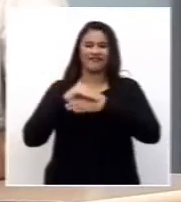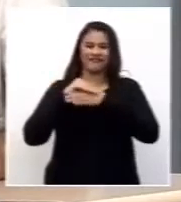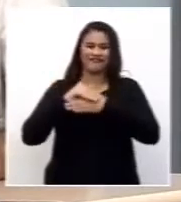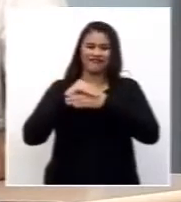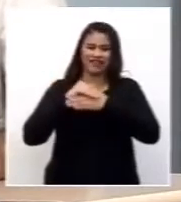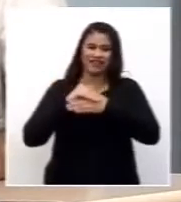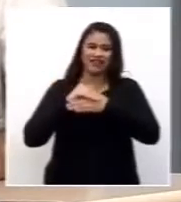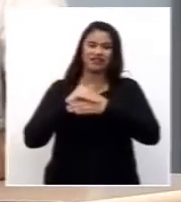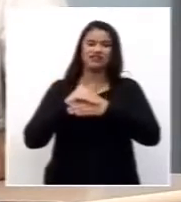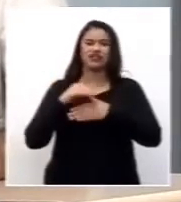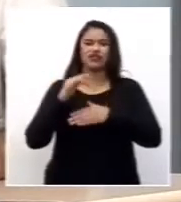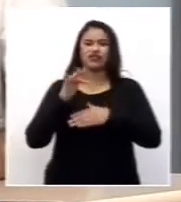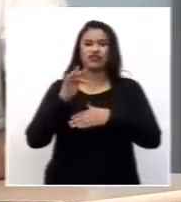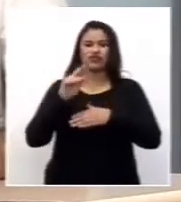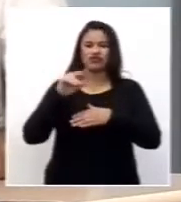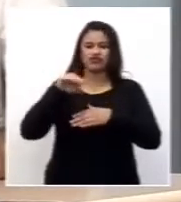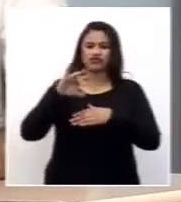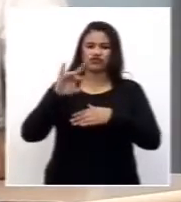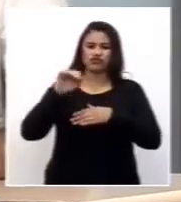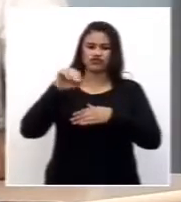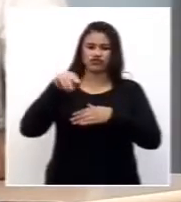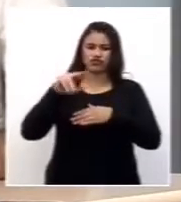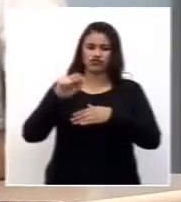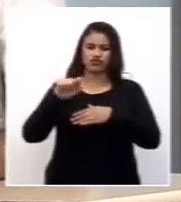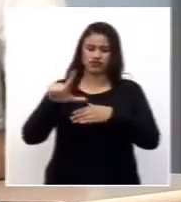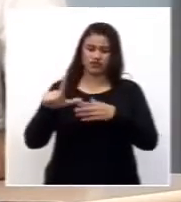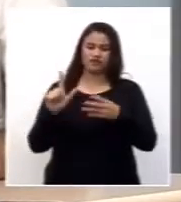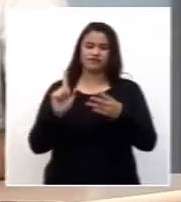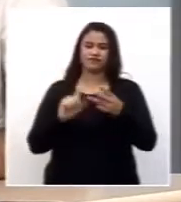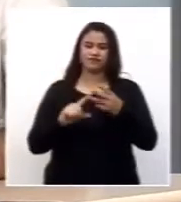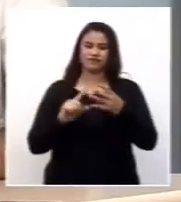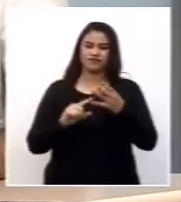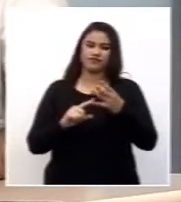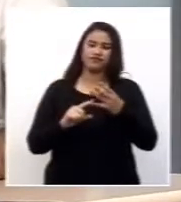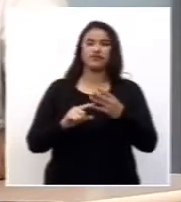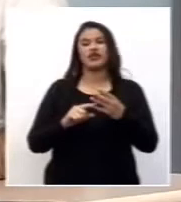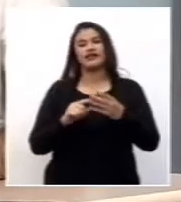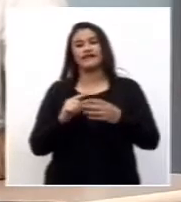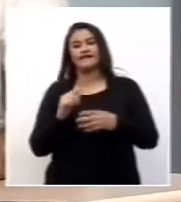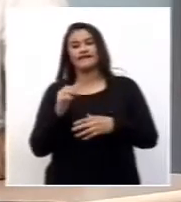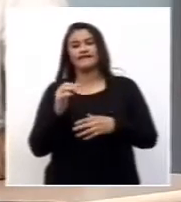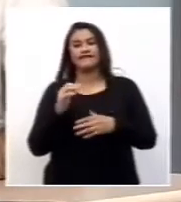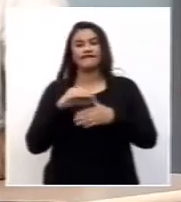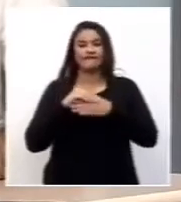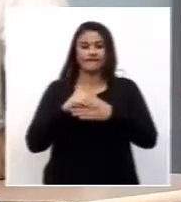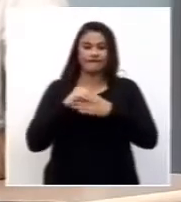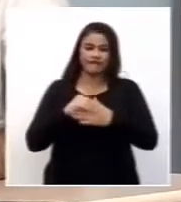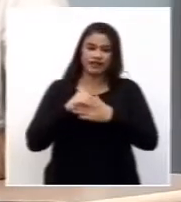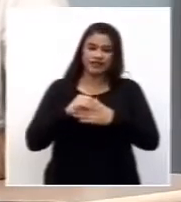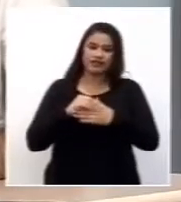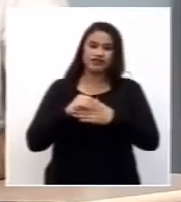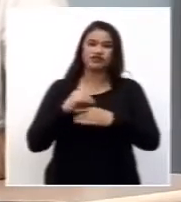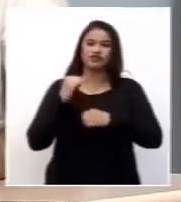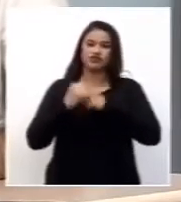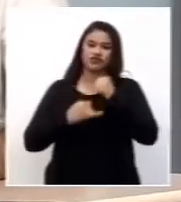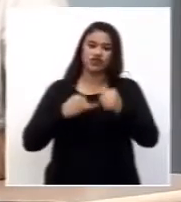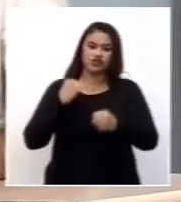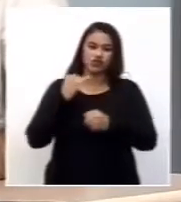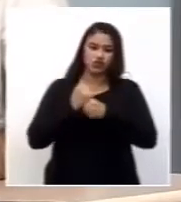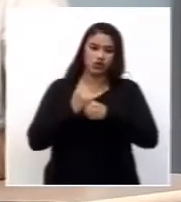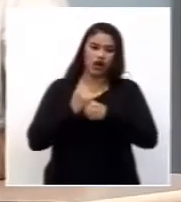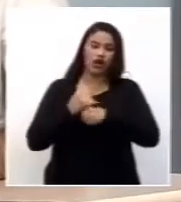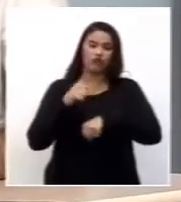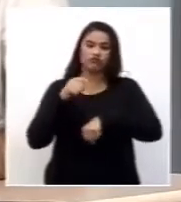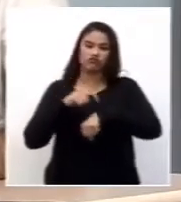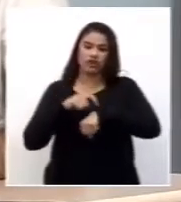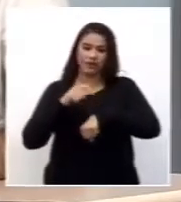Ótimo. A professora Elizabeth, físico, virtual, temporal e relacional. A